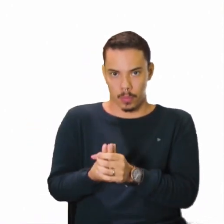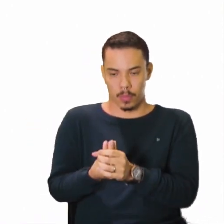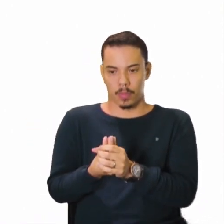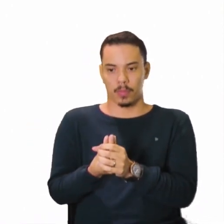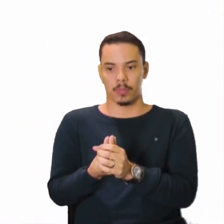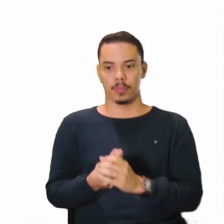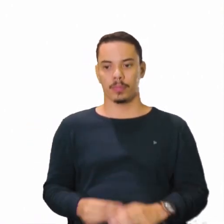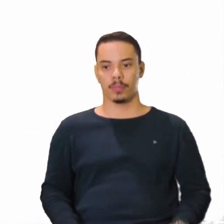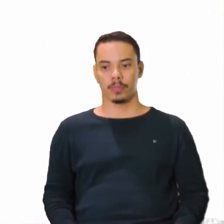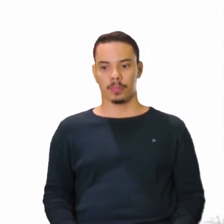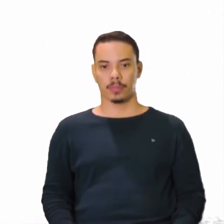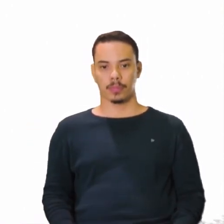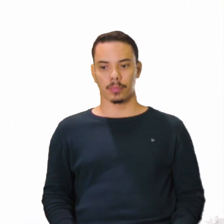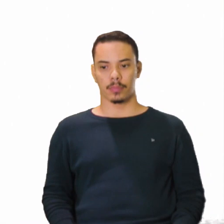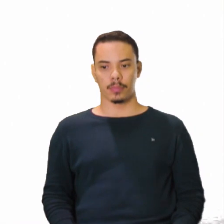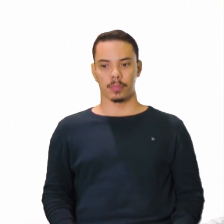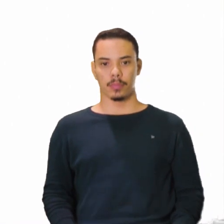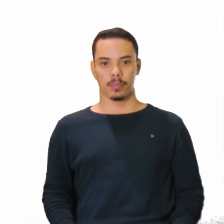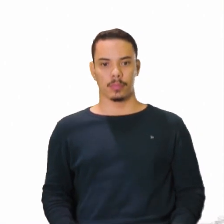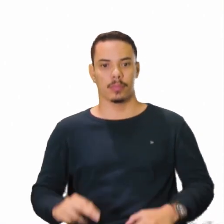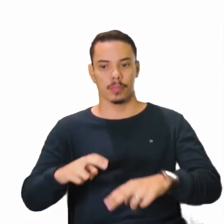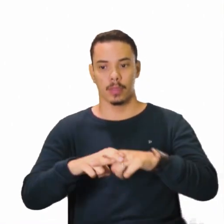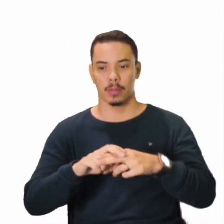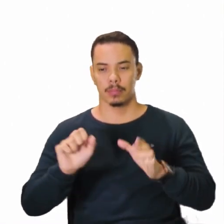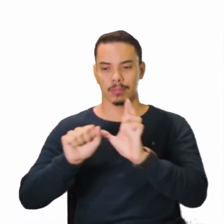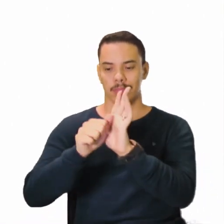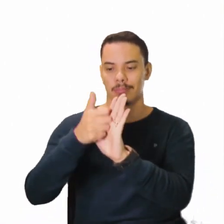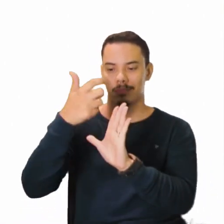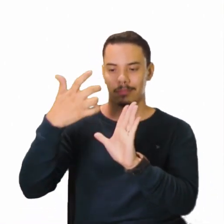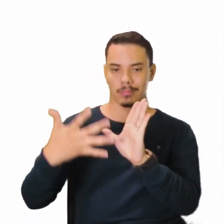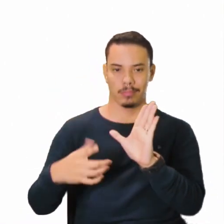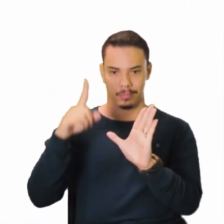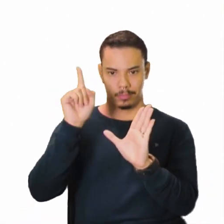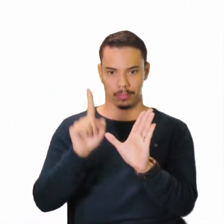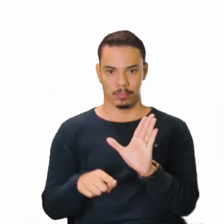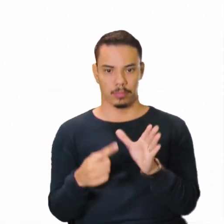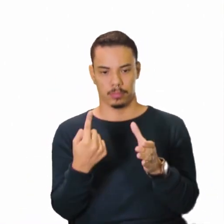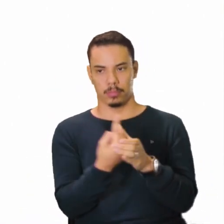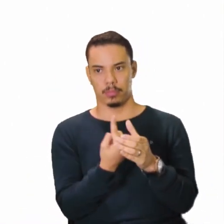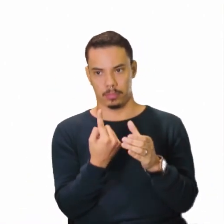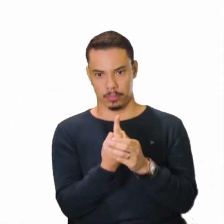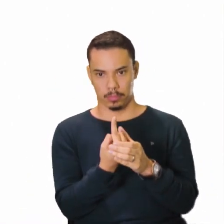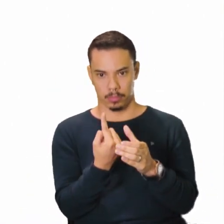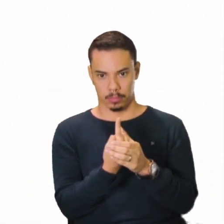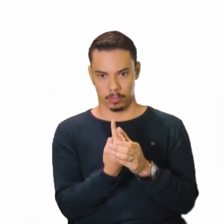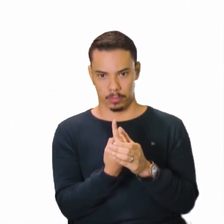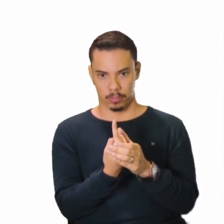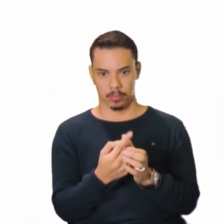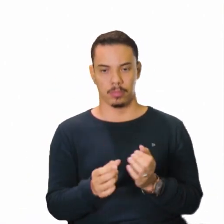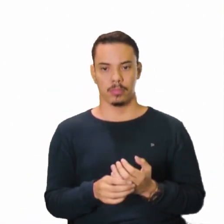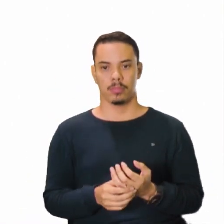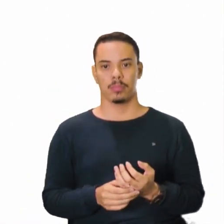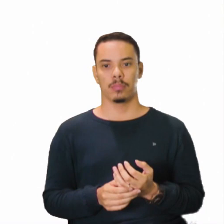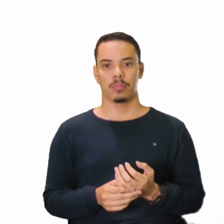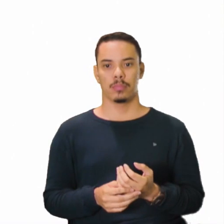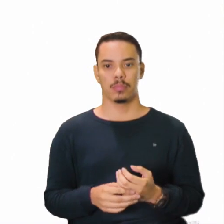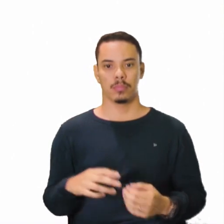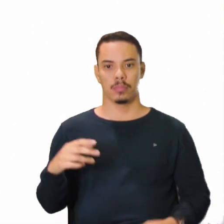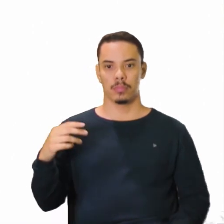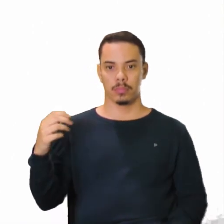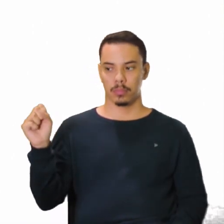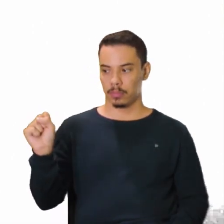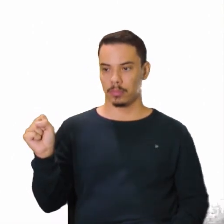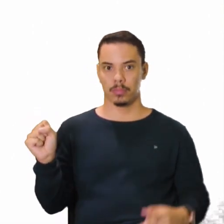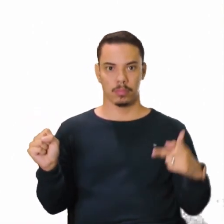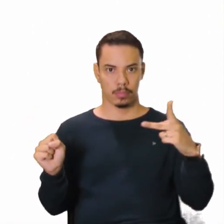Ok, então vou colocar aqui que os primeiros são singular, será que fica bom? E aqui plural.